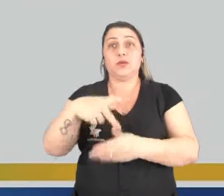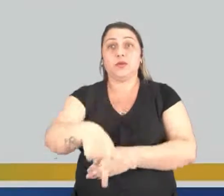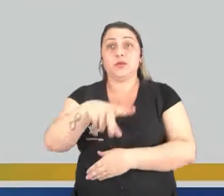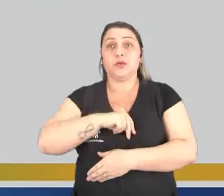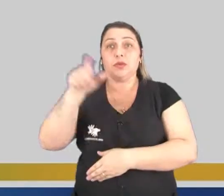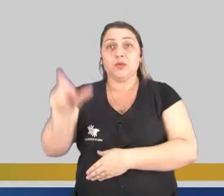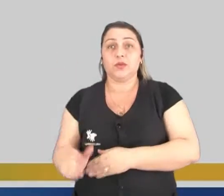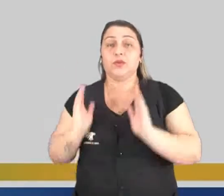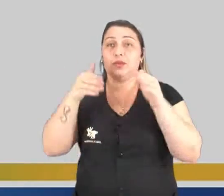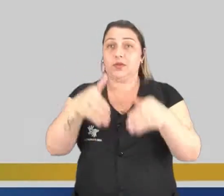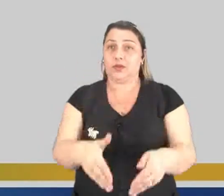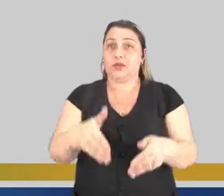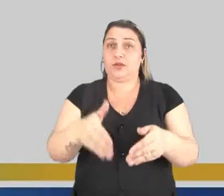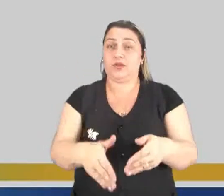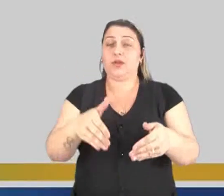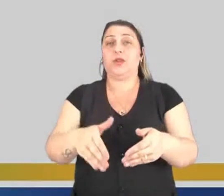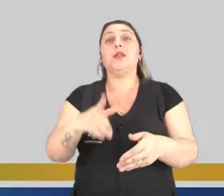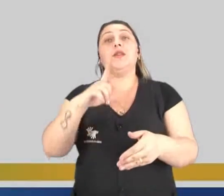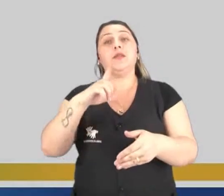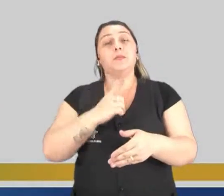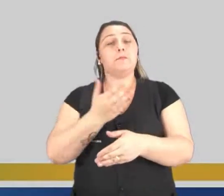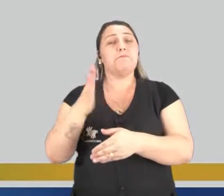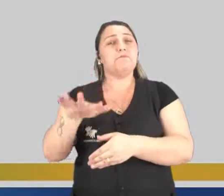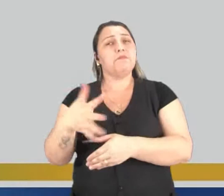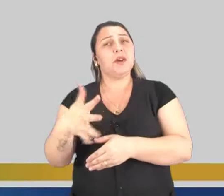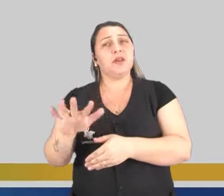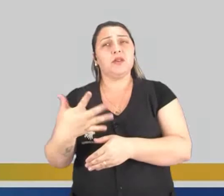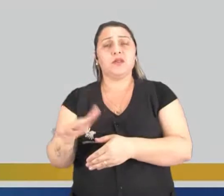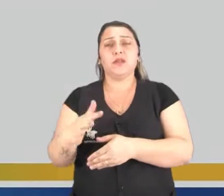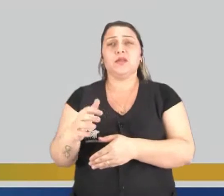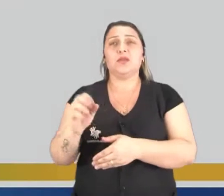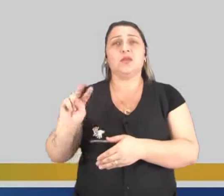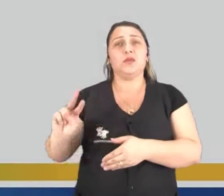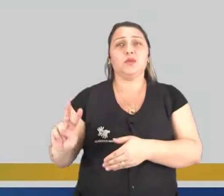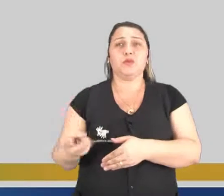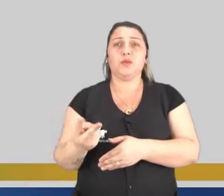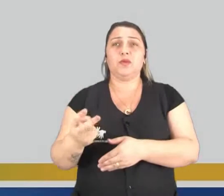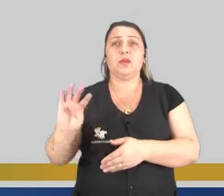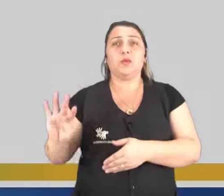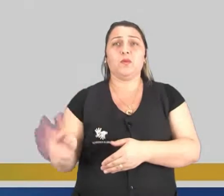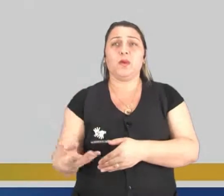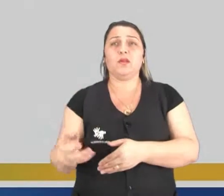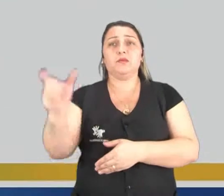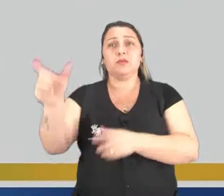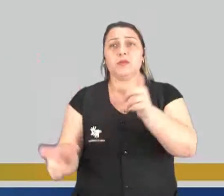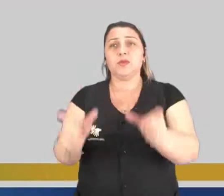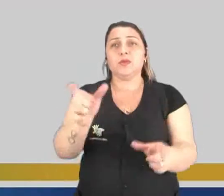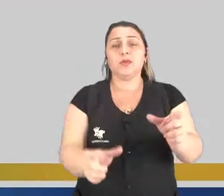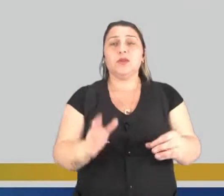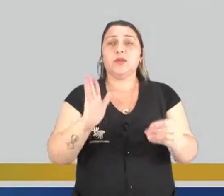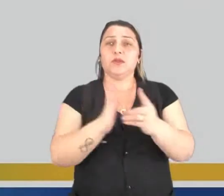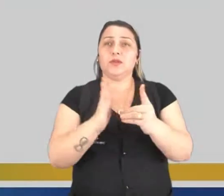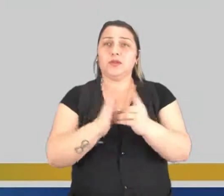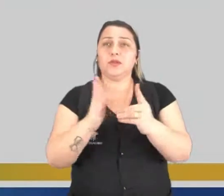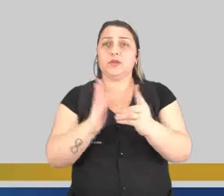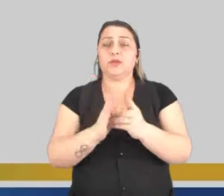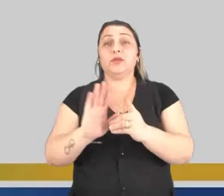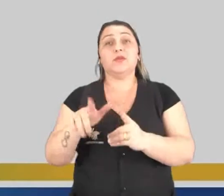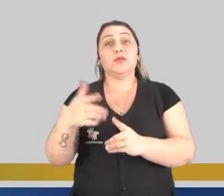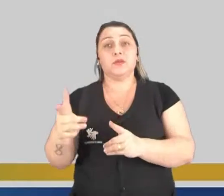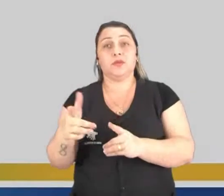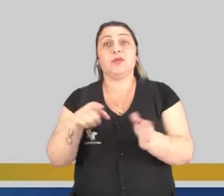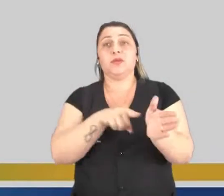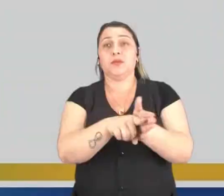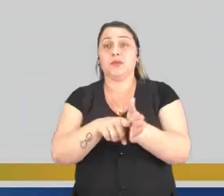chegaram. Então, estima-se, que era entre 2 a 4 milhões de indígenas. Outras